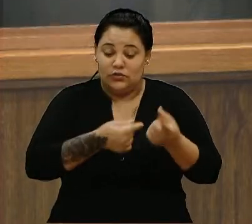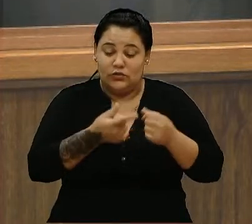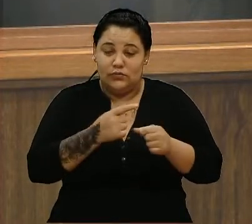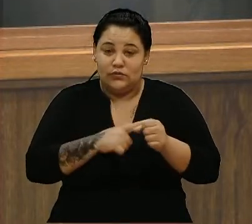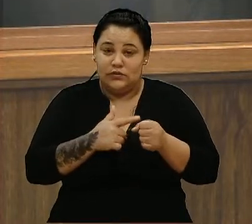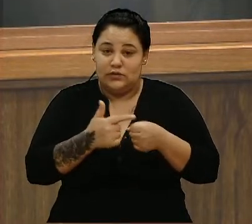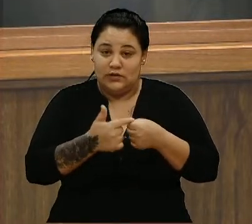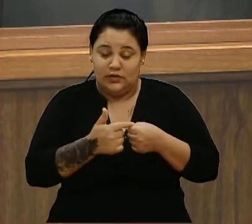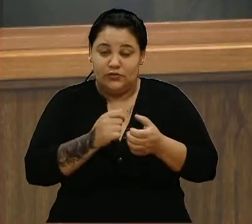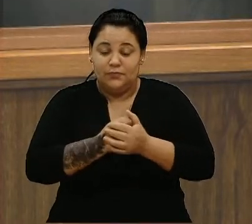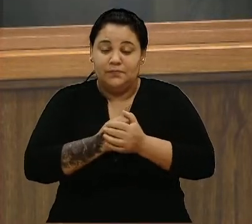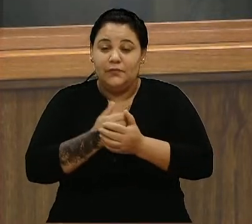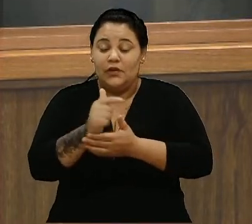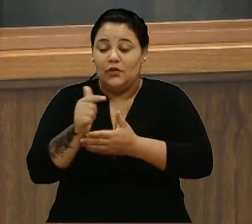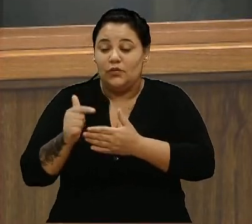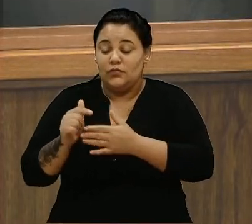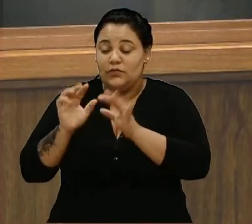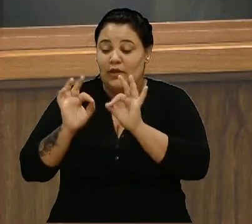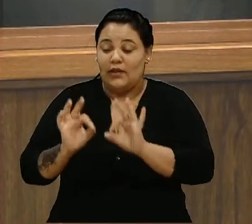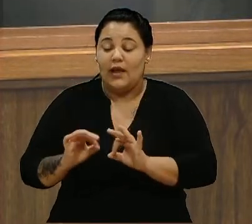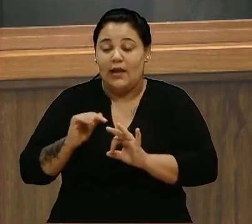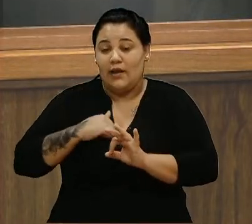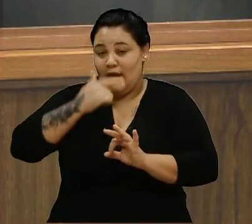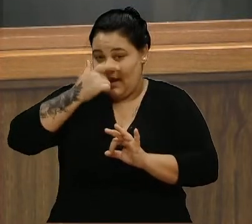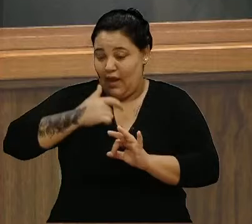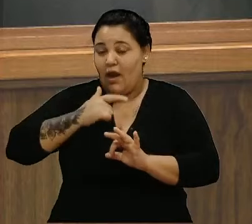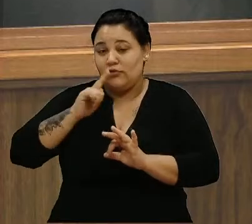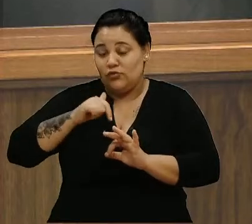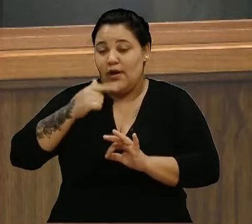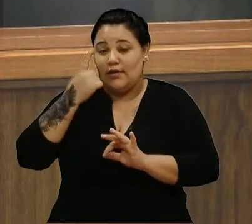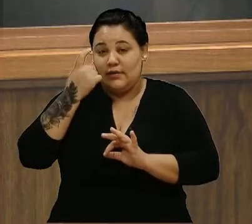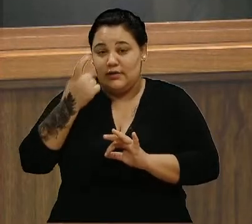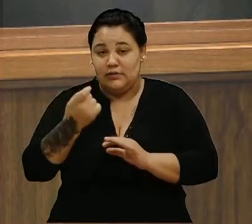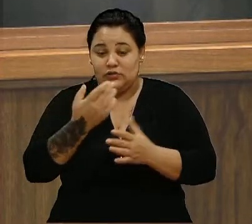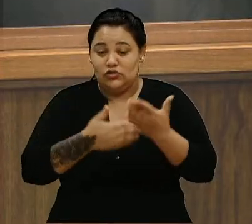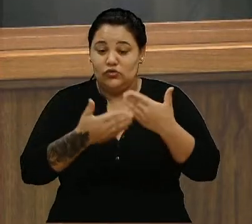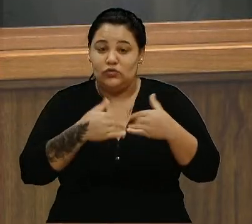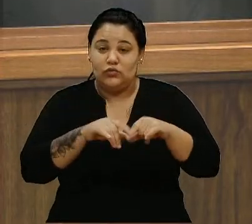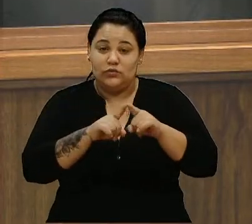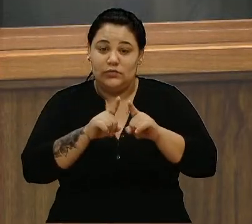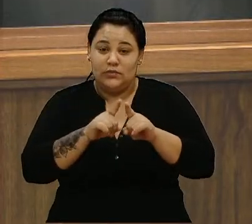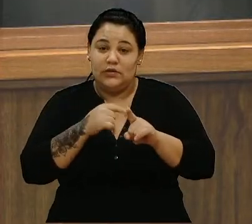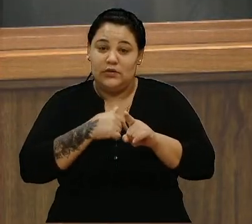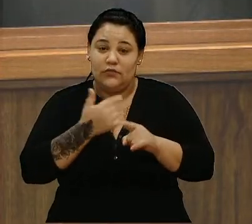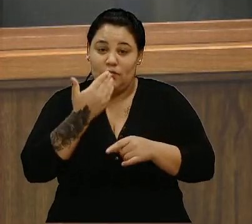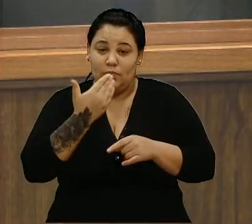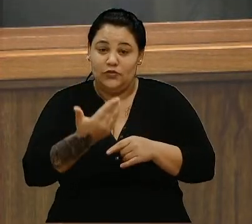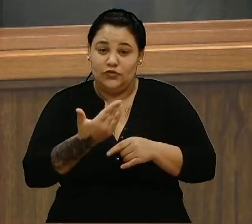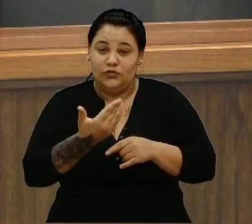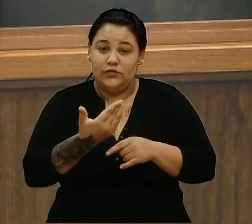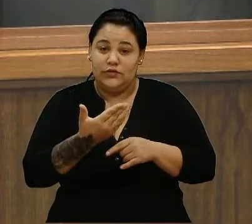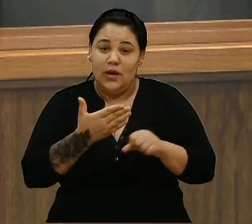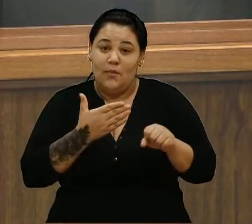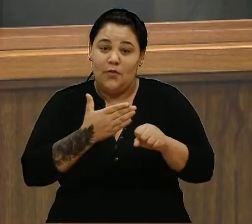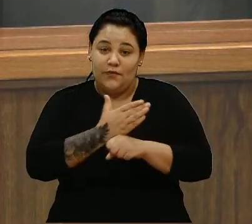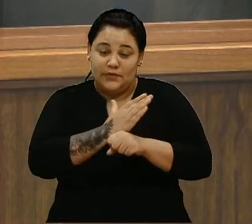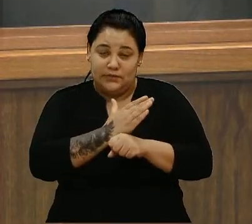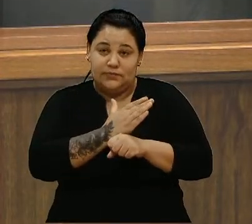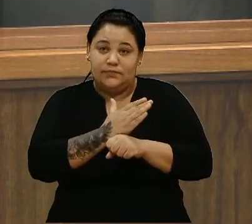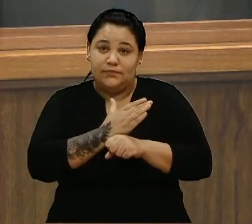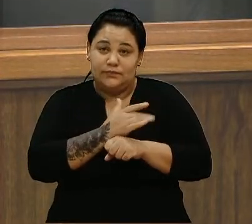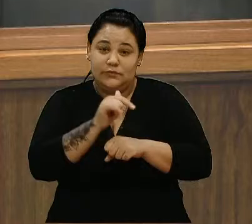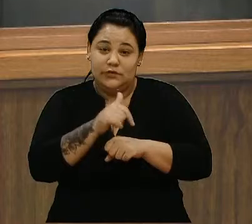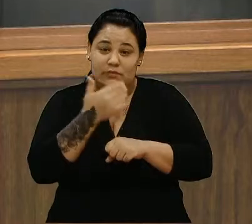Mais algumas outras questões, acho que é de interesse de todos e todas nós aqui, então eu peço a aprovação